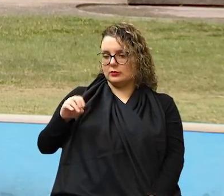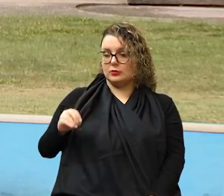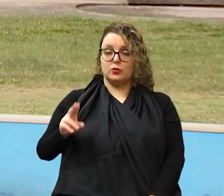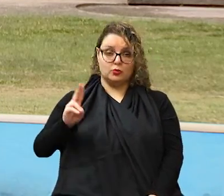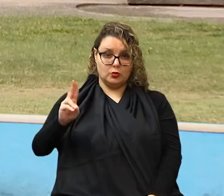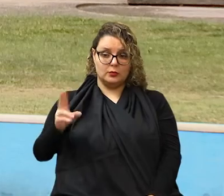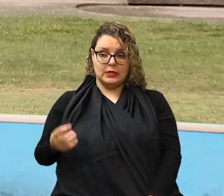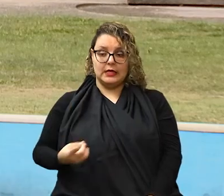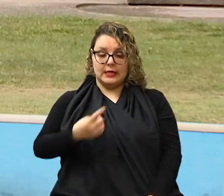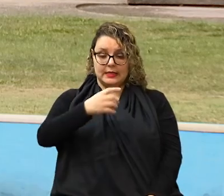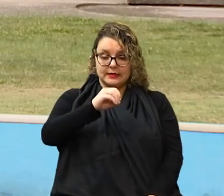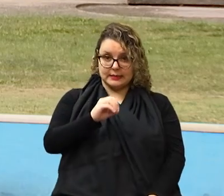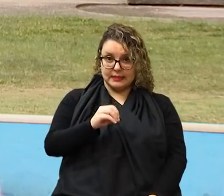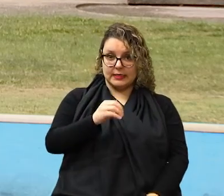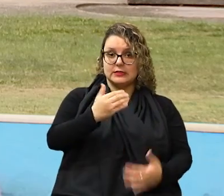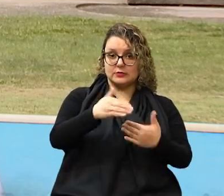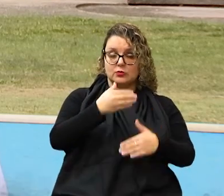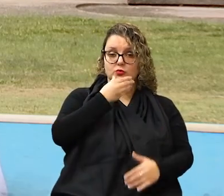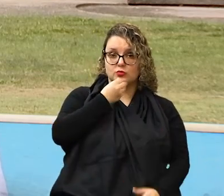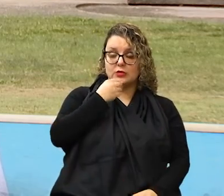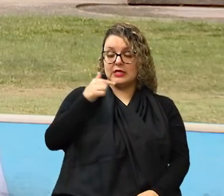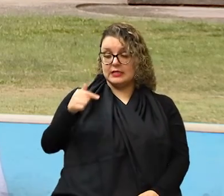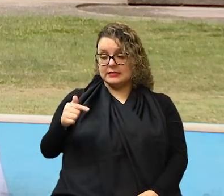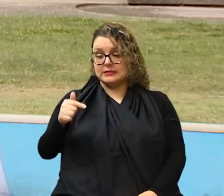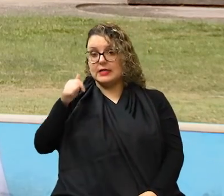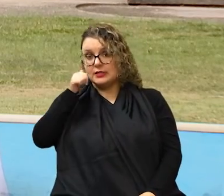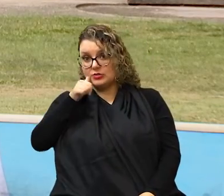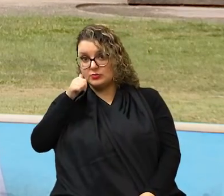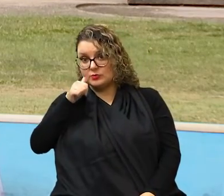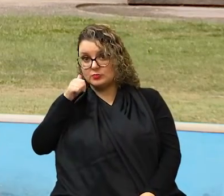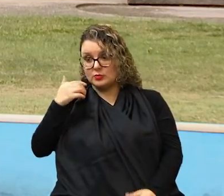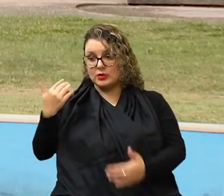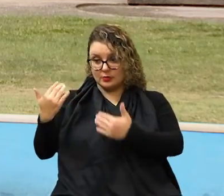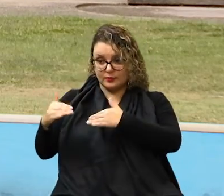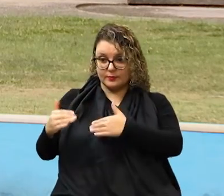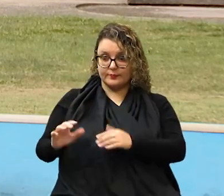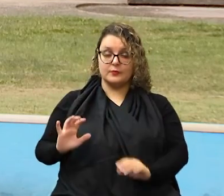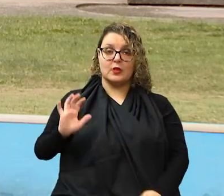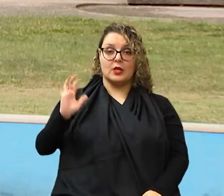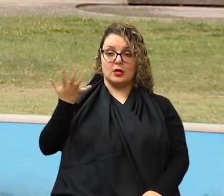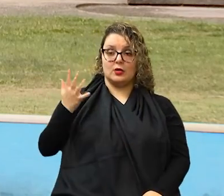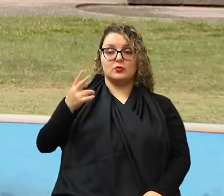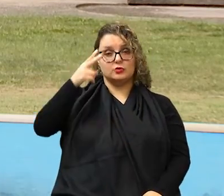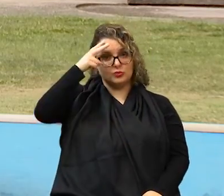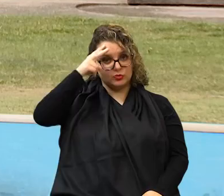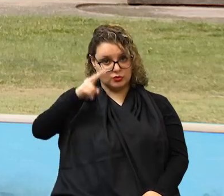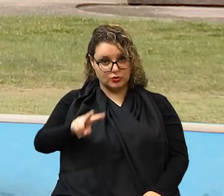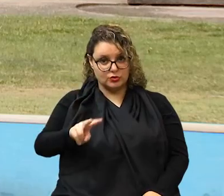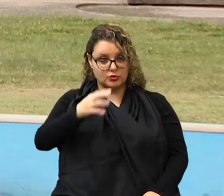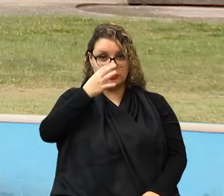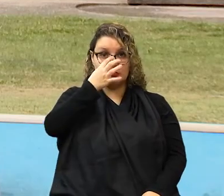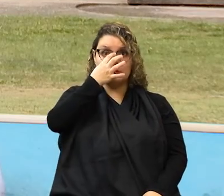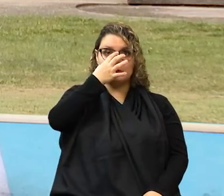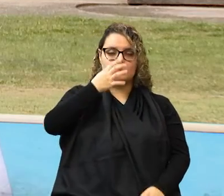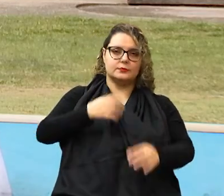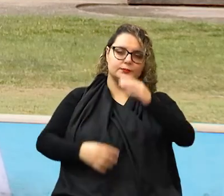próprio nome já diz, 10 provas para os homens, 7 provas para as mulheres. Eles acontecem em 2